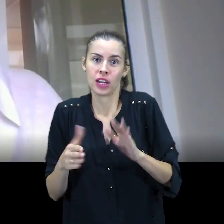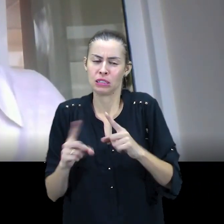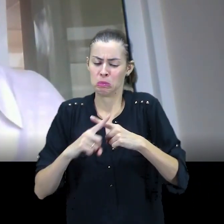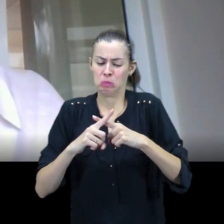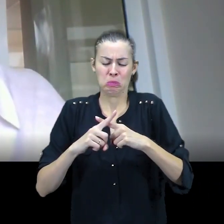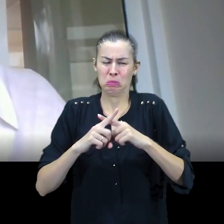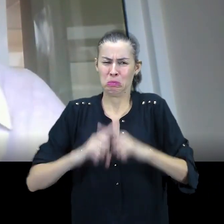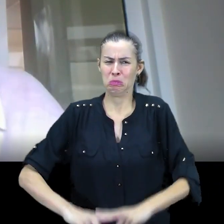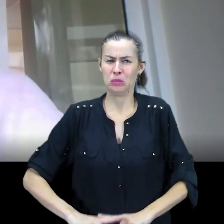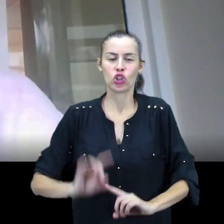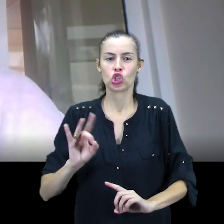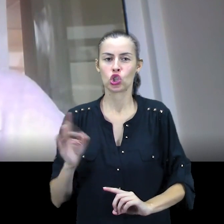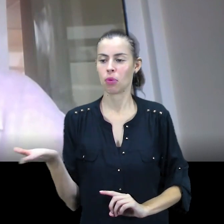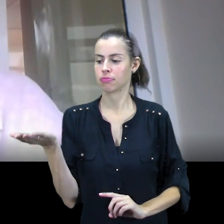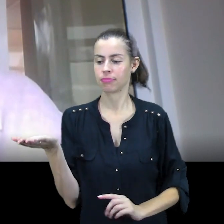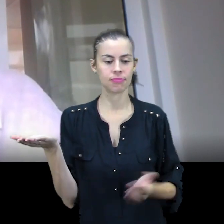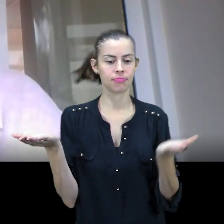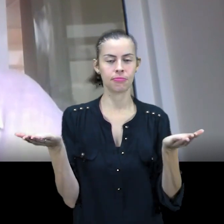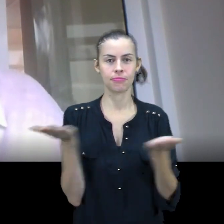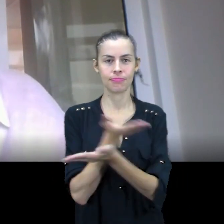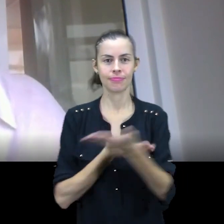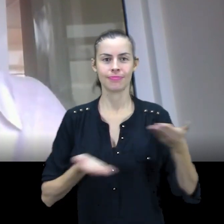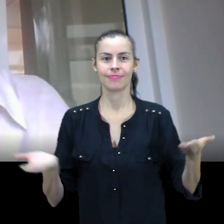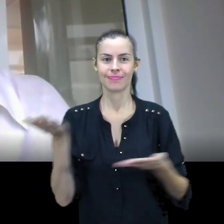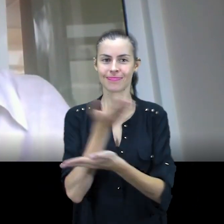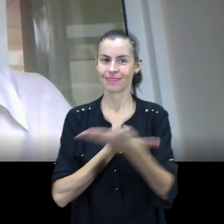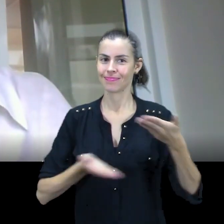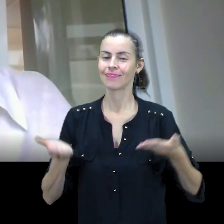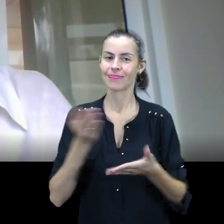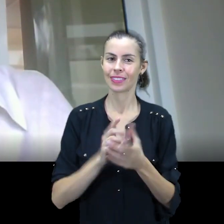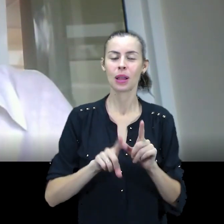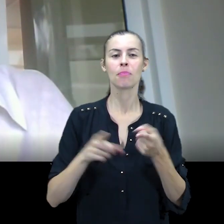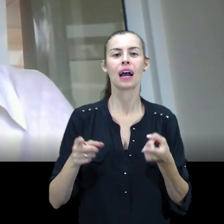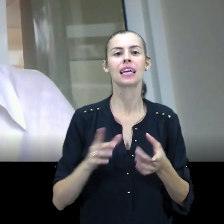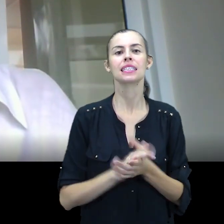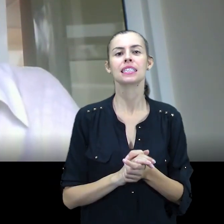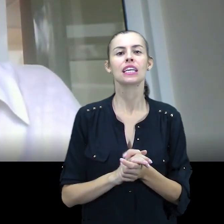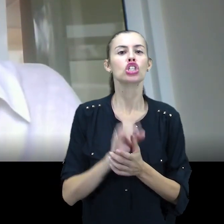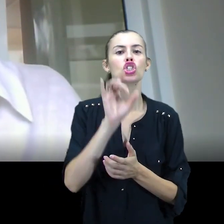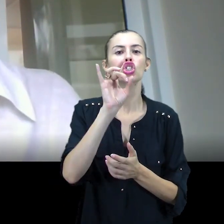uma organização política, uma discussão de organização política que permitisse vida melhor, né?